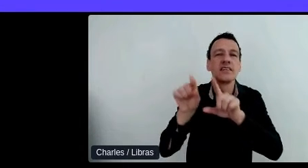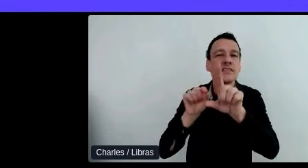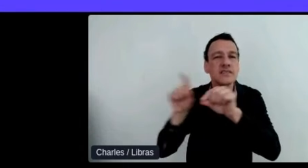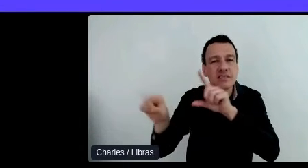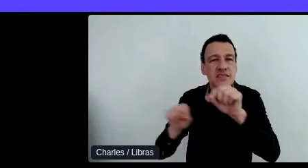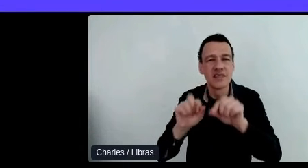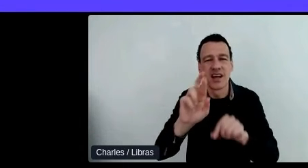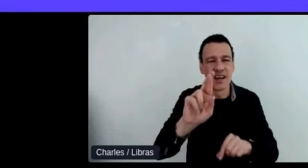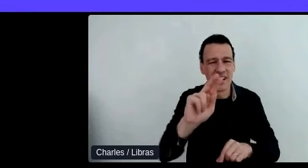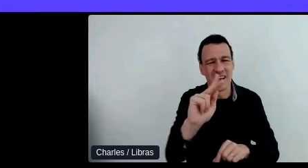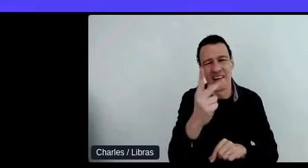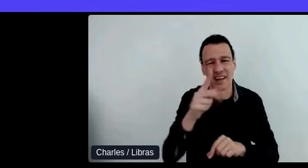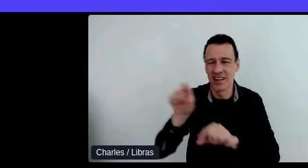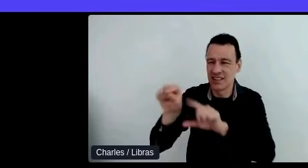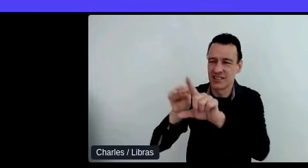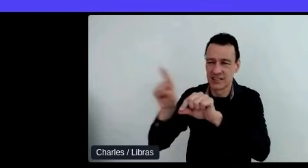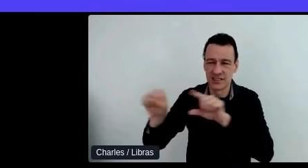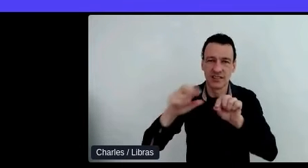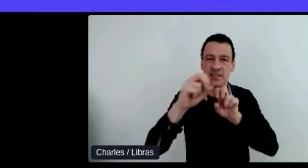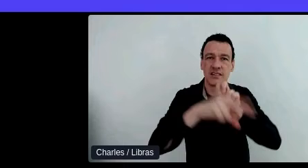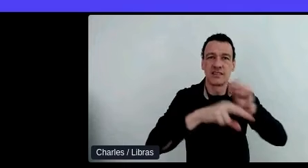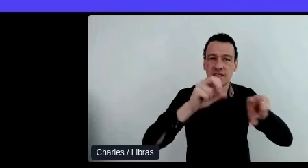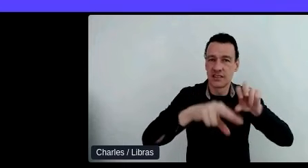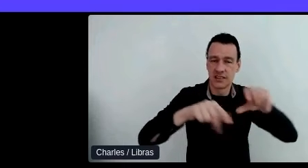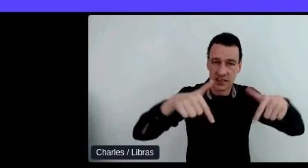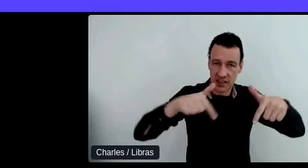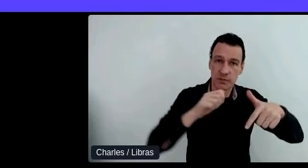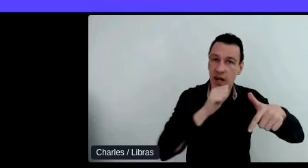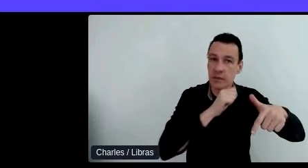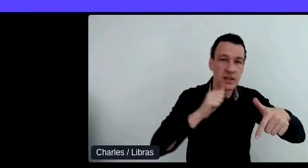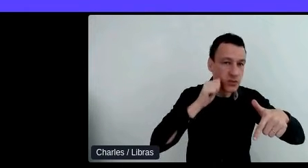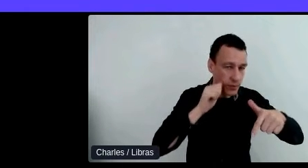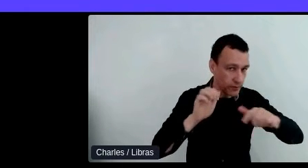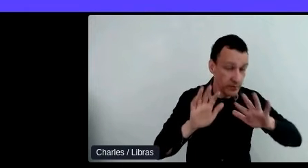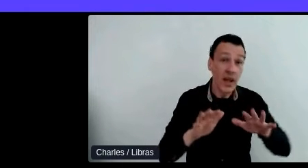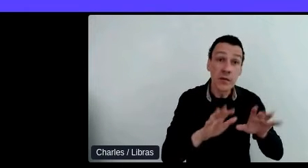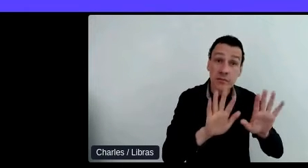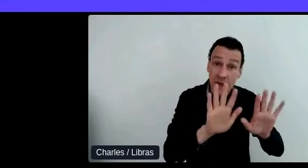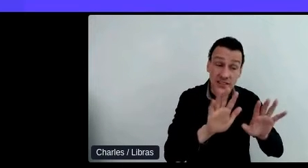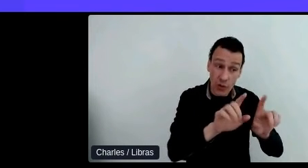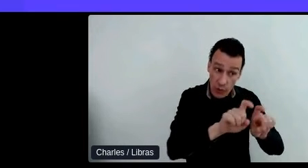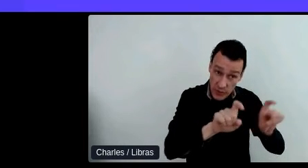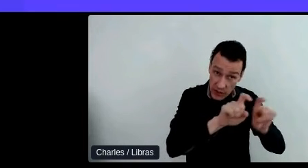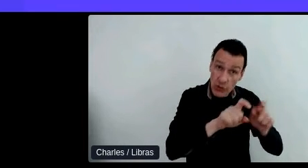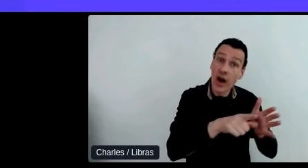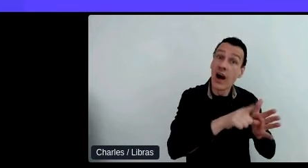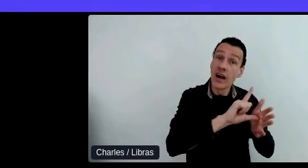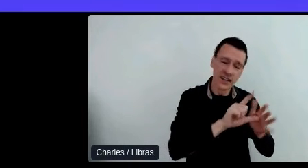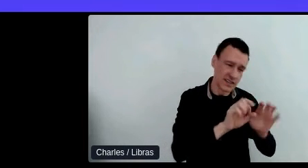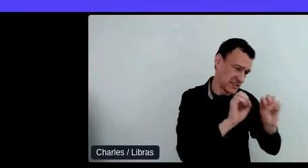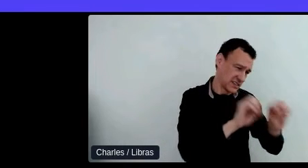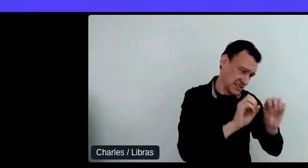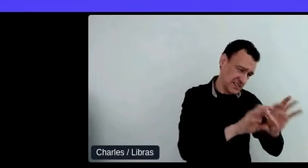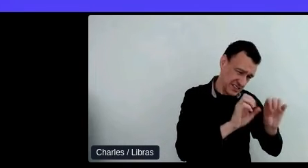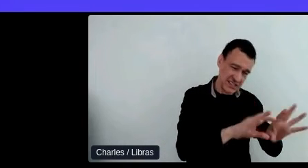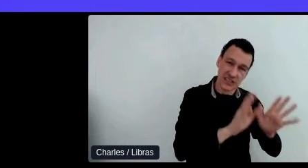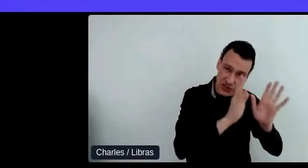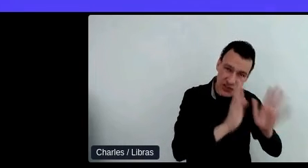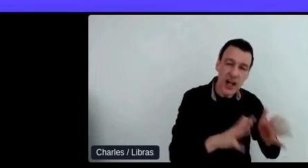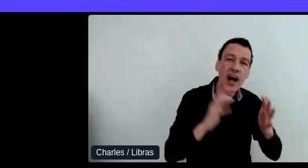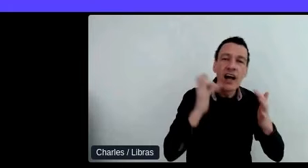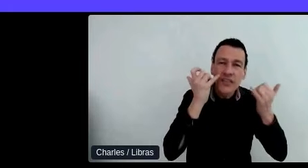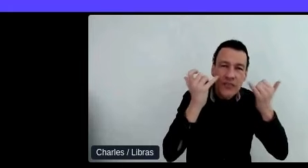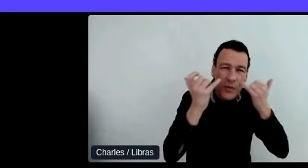seus funcionários. E pelos dados que a máquina recebeu, e como ela foi treinada, a